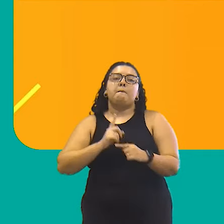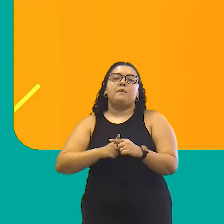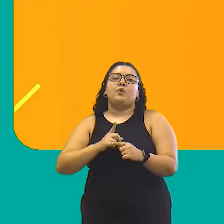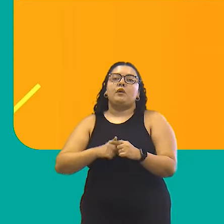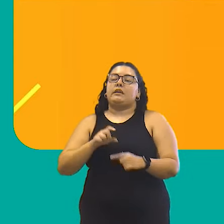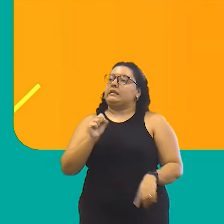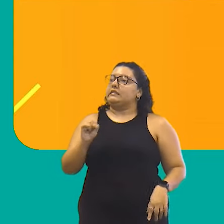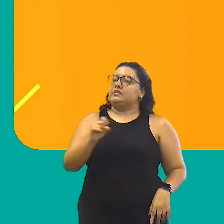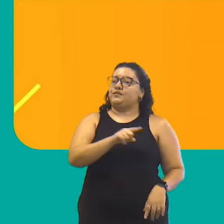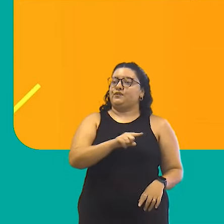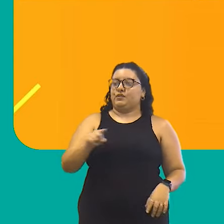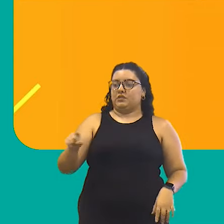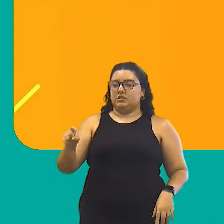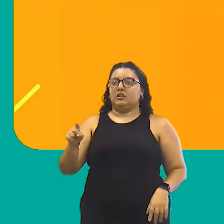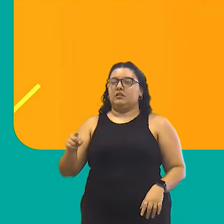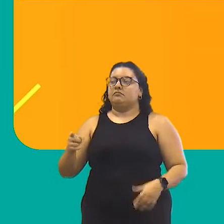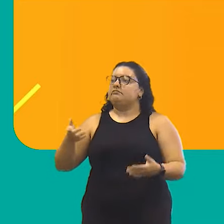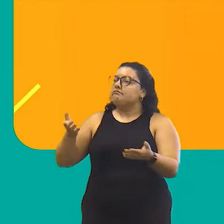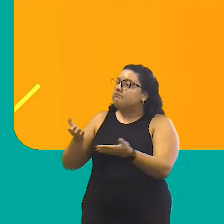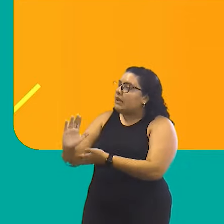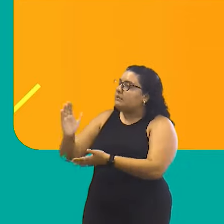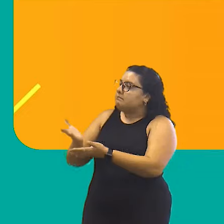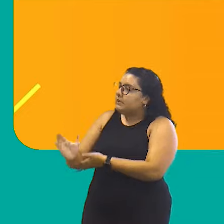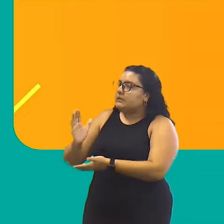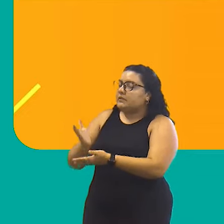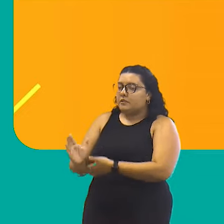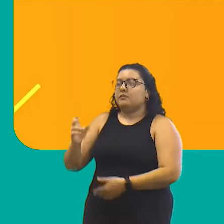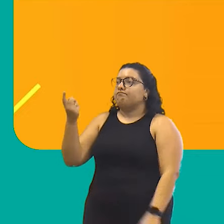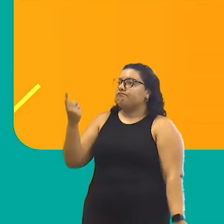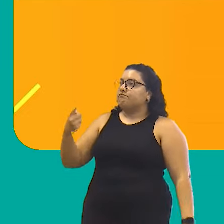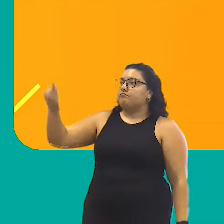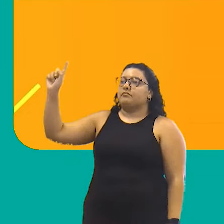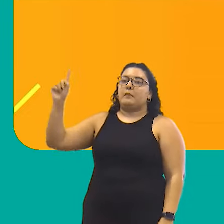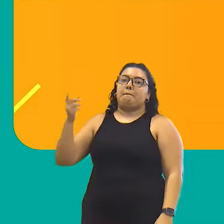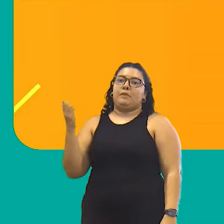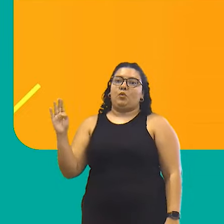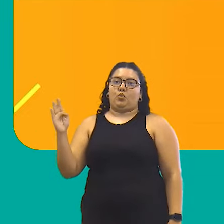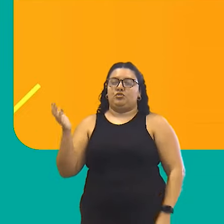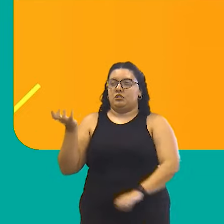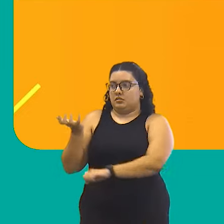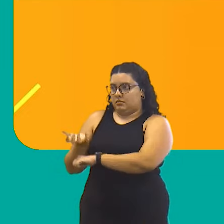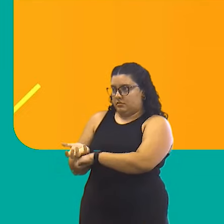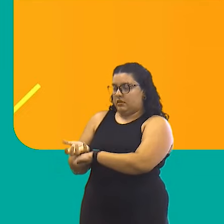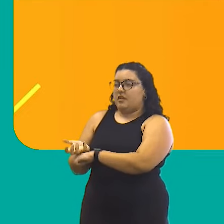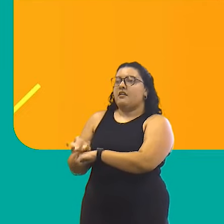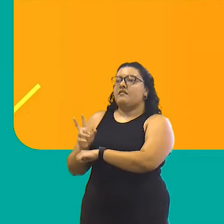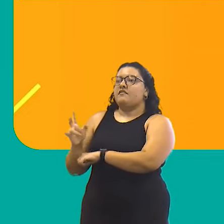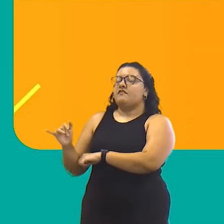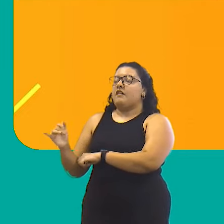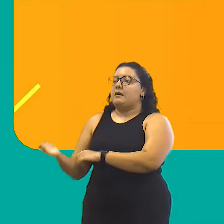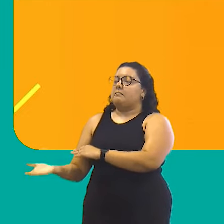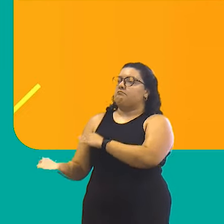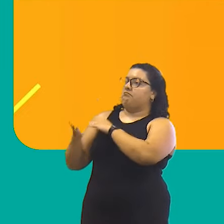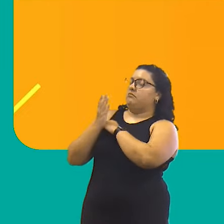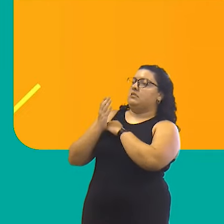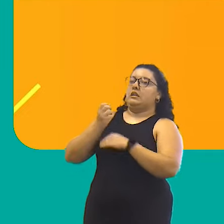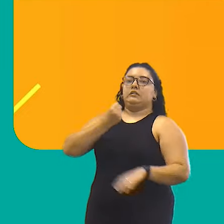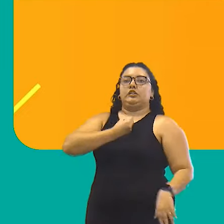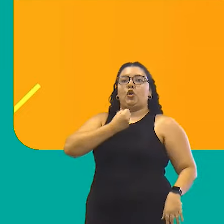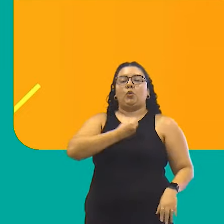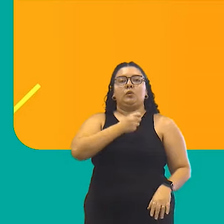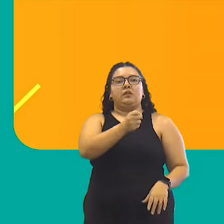se você acertar primeiro as de biologia, elas vão aumentar a sua pontuação na